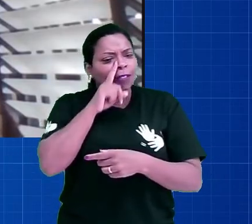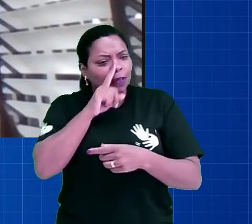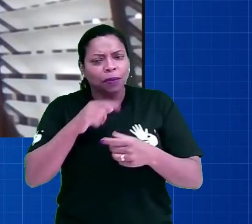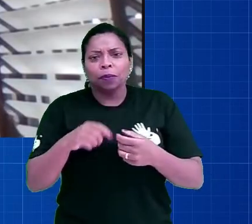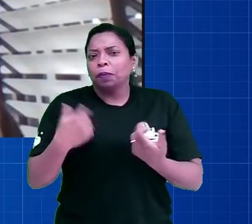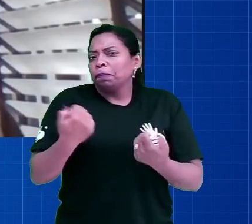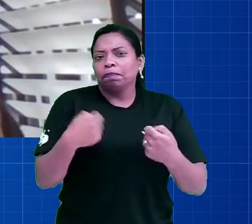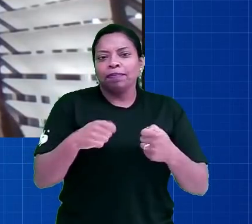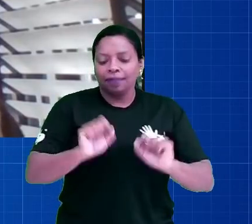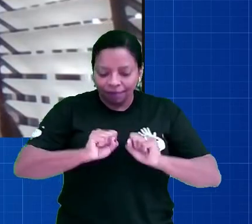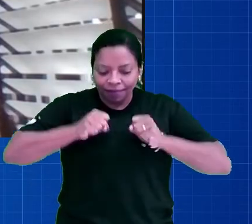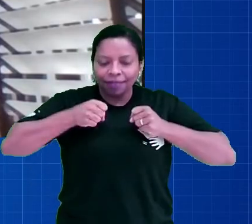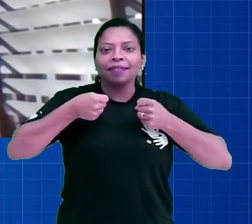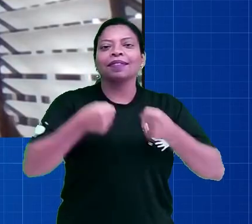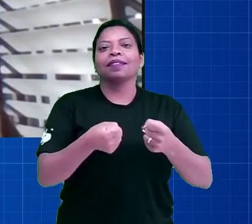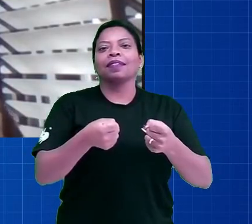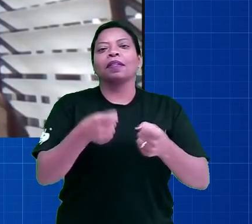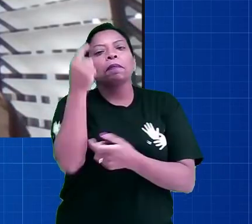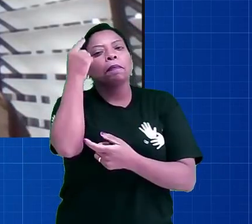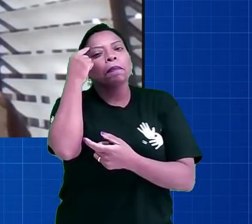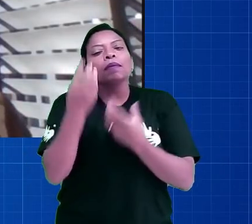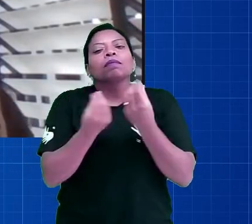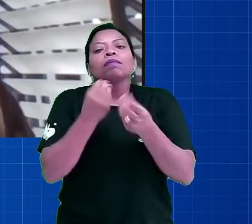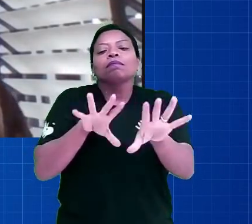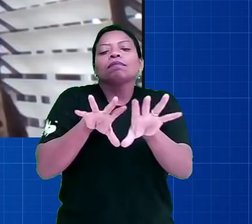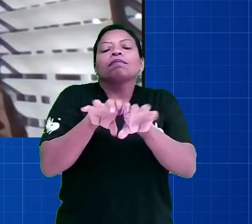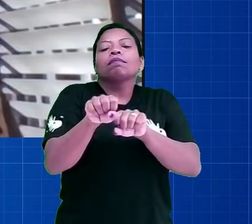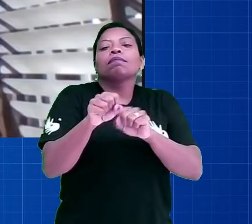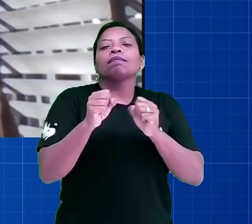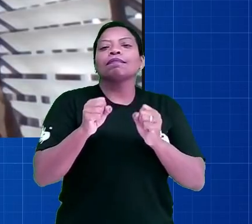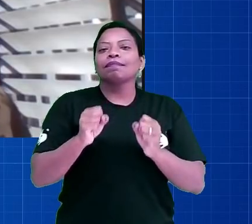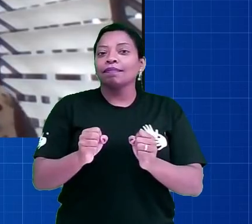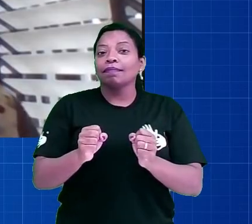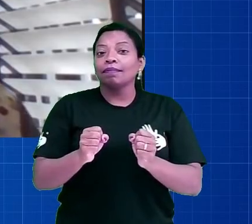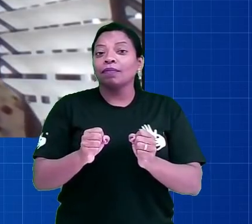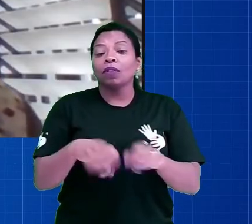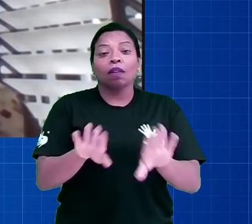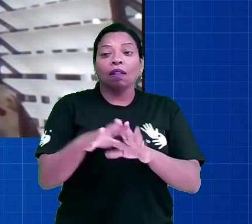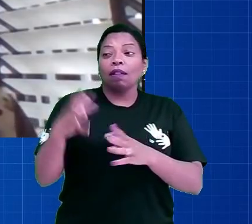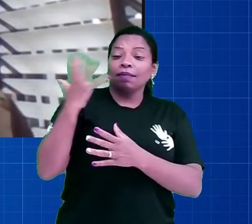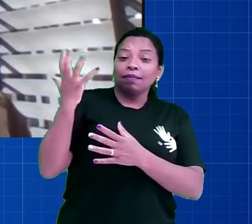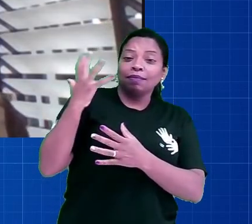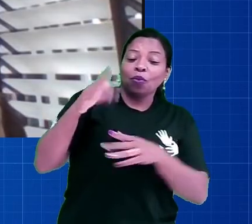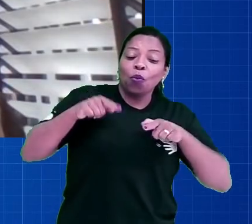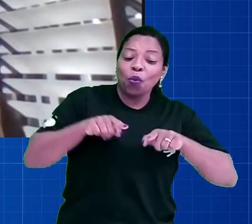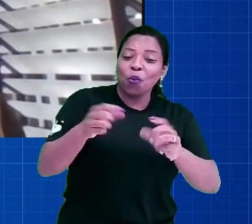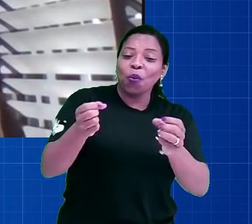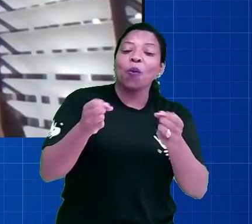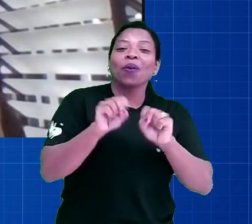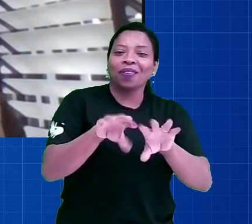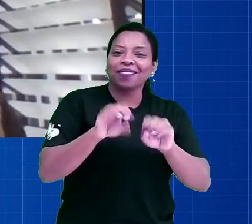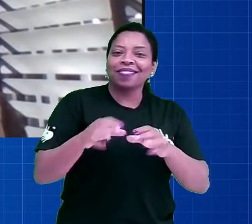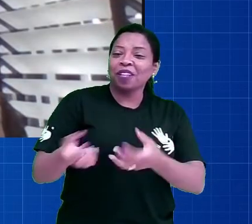em muitos momentos de formação, em nos contaminarmos pelo co-ensino, a gente pode estar